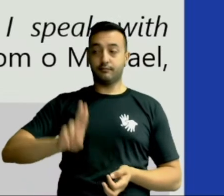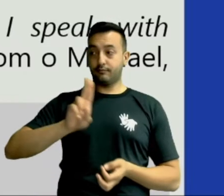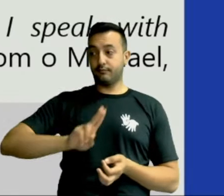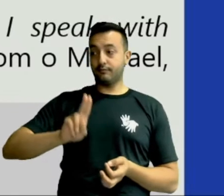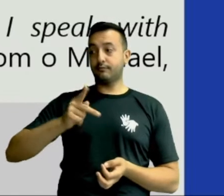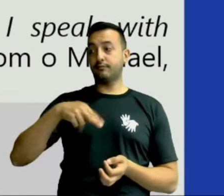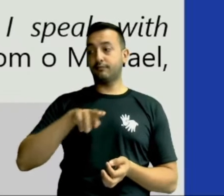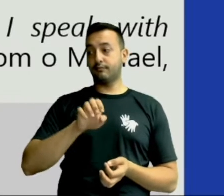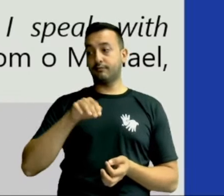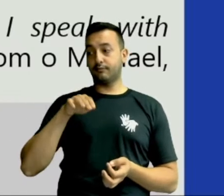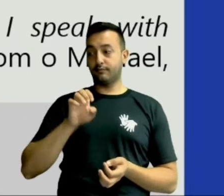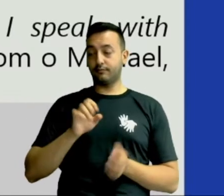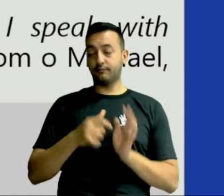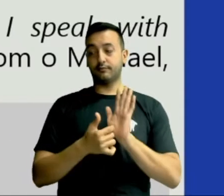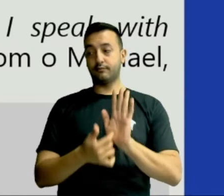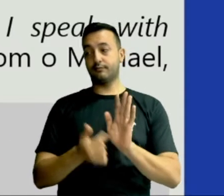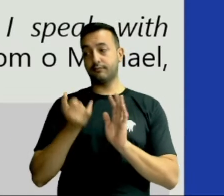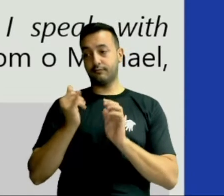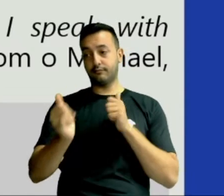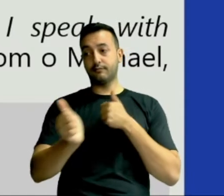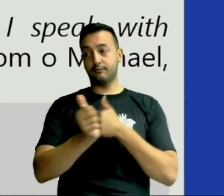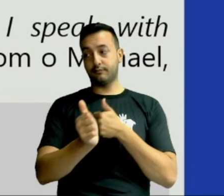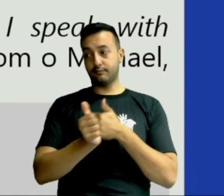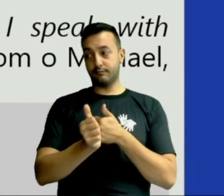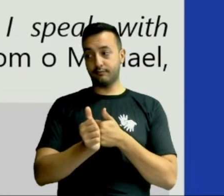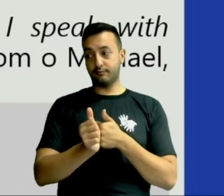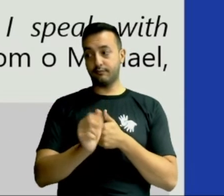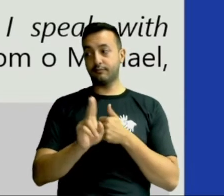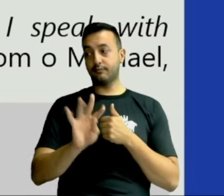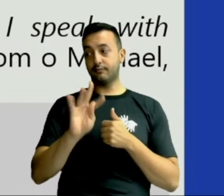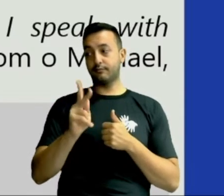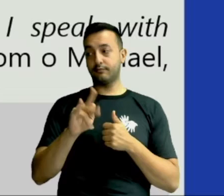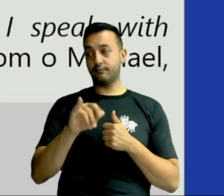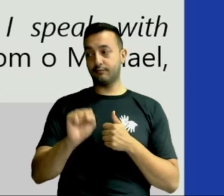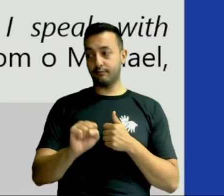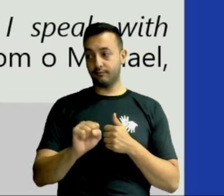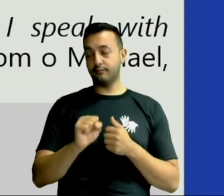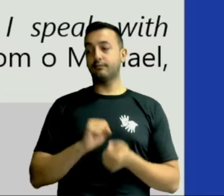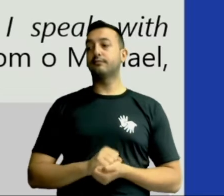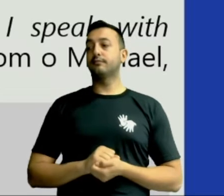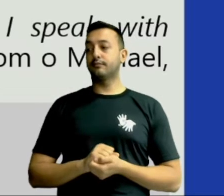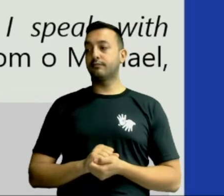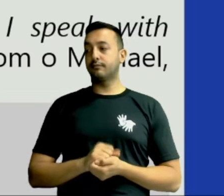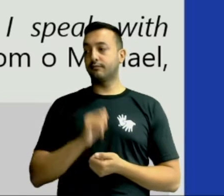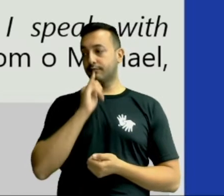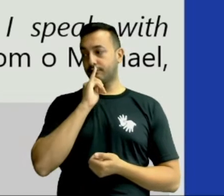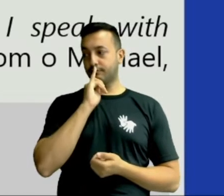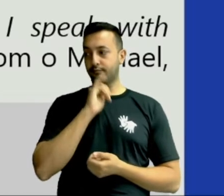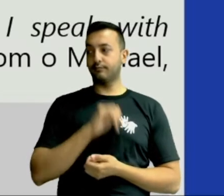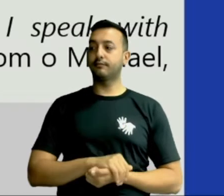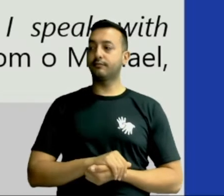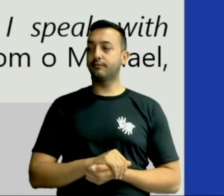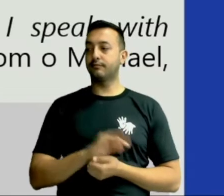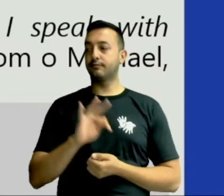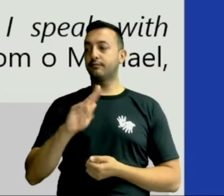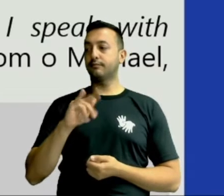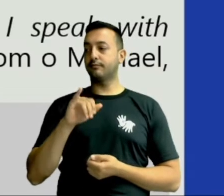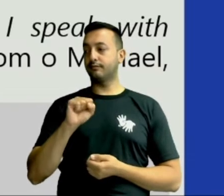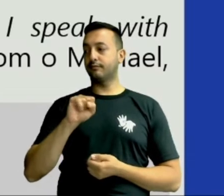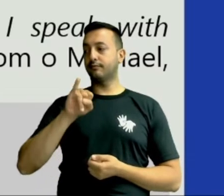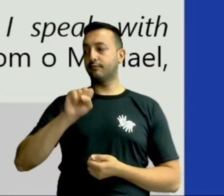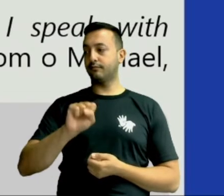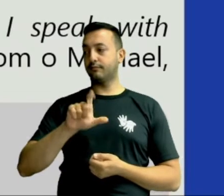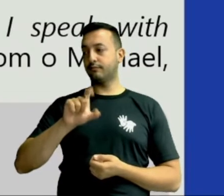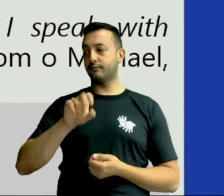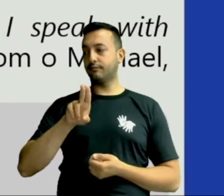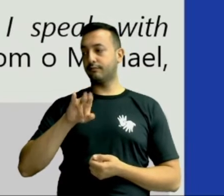o pronome demonstrativo né se a pessoa está próximo a mim vai ser o desse certo vamos sair ar o exemplo desisto